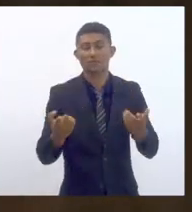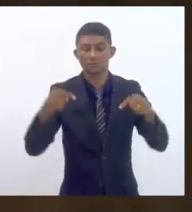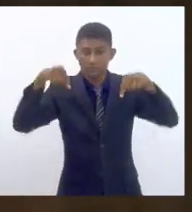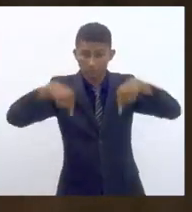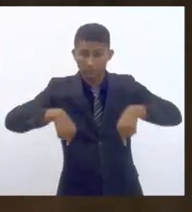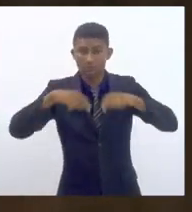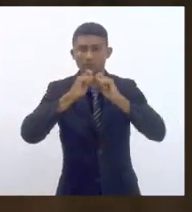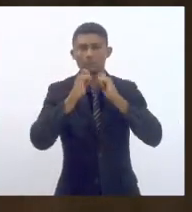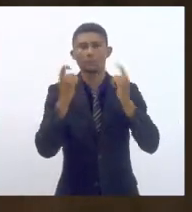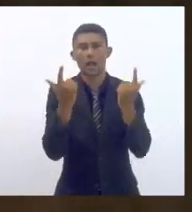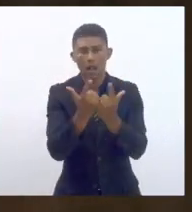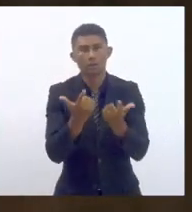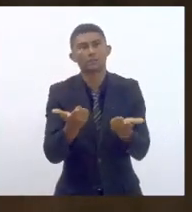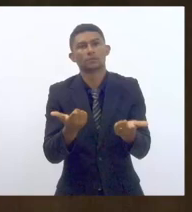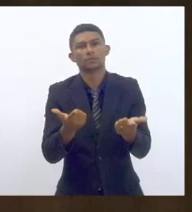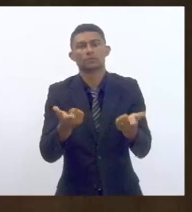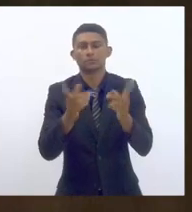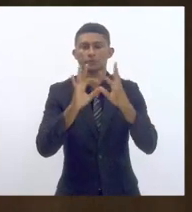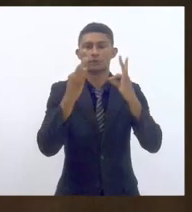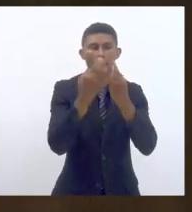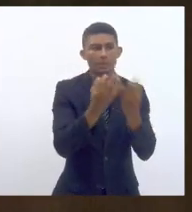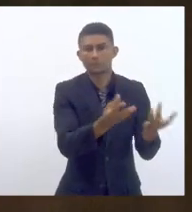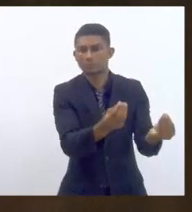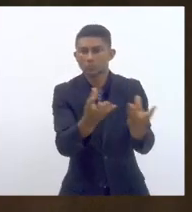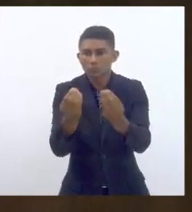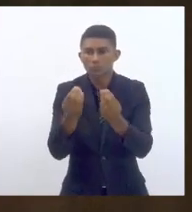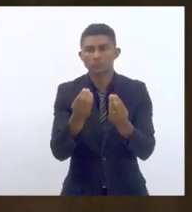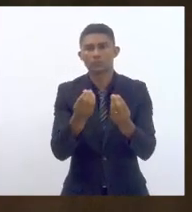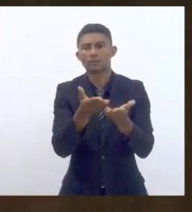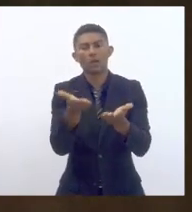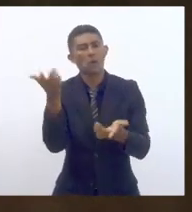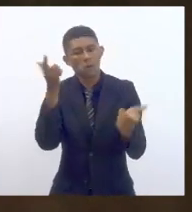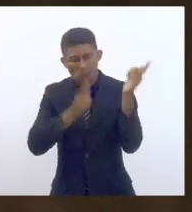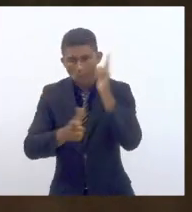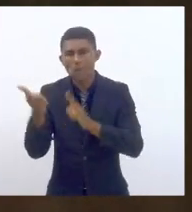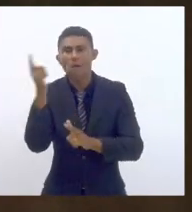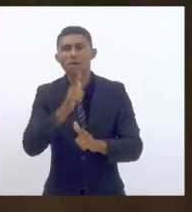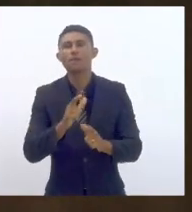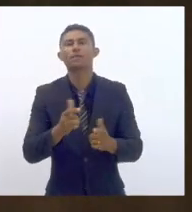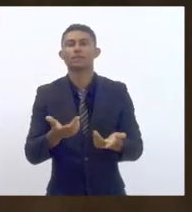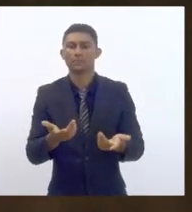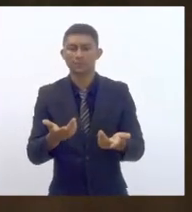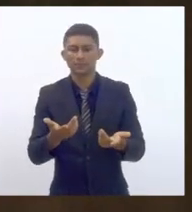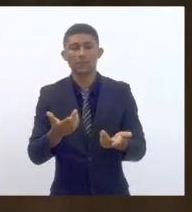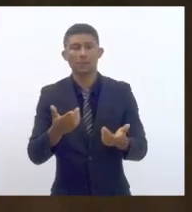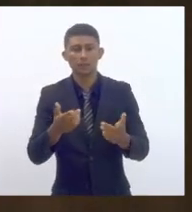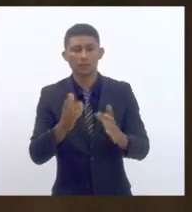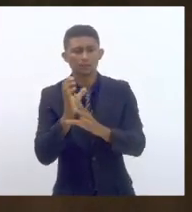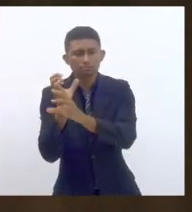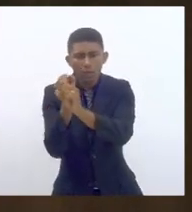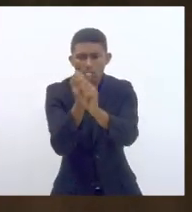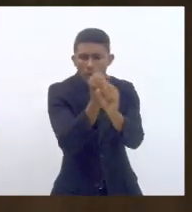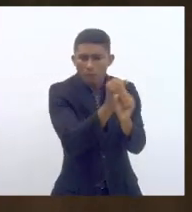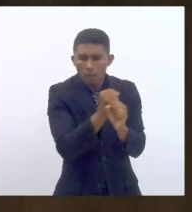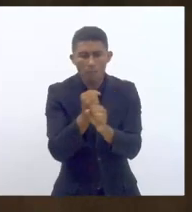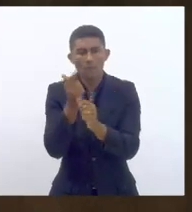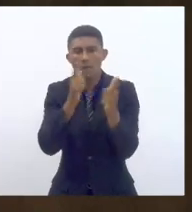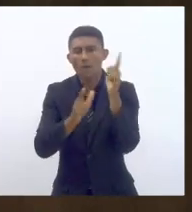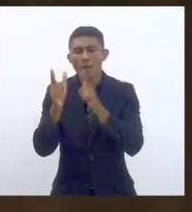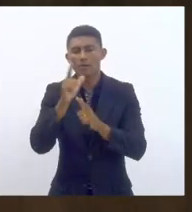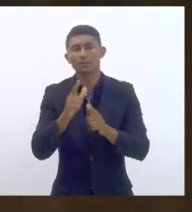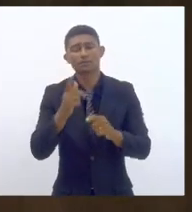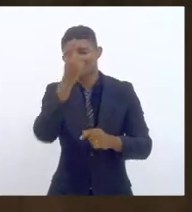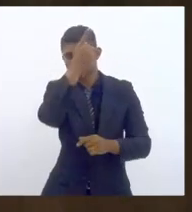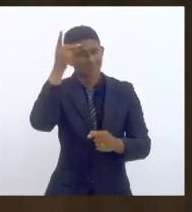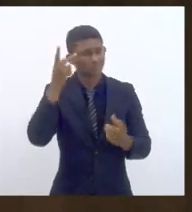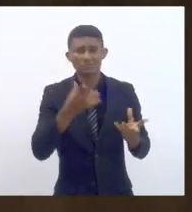Parlamento, muitas famílias de classe média vão poder finalmente finalizar seu inventário. É uma demanda antiga em que muitas